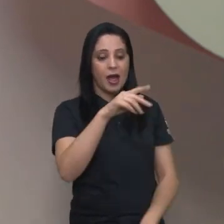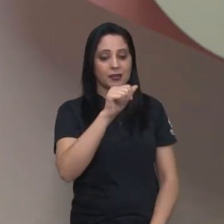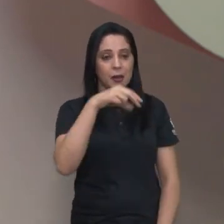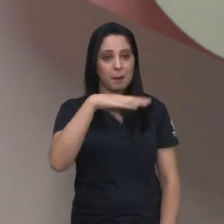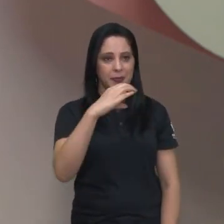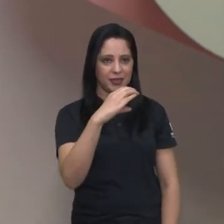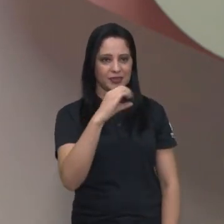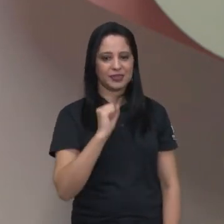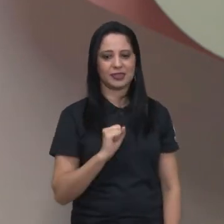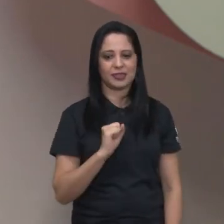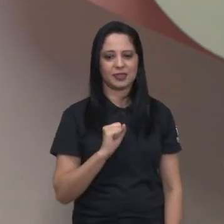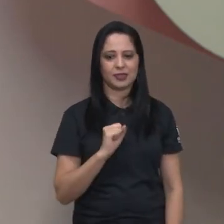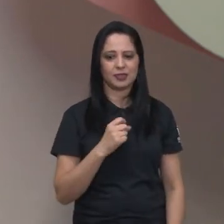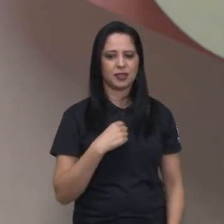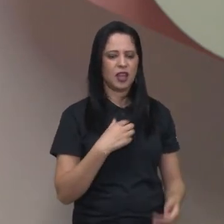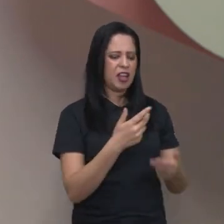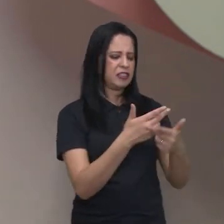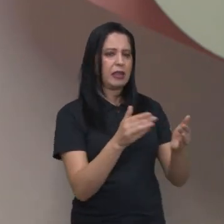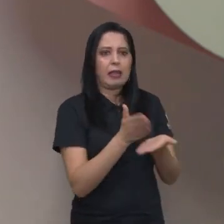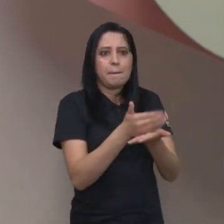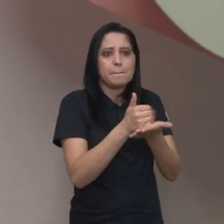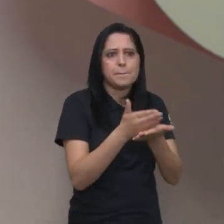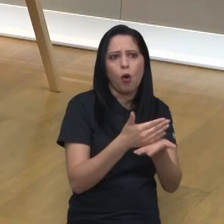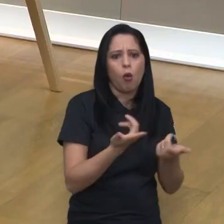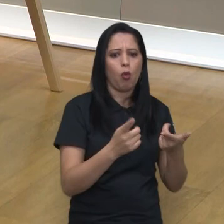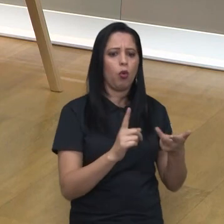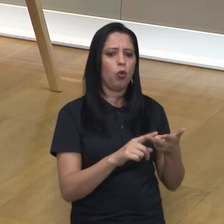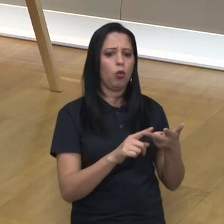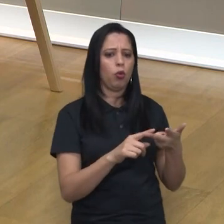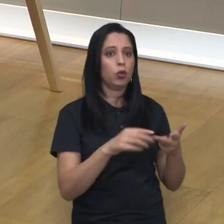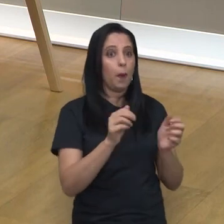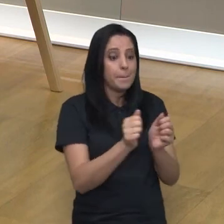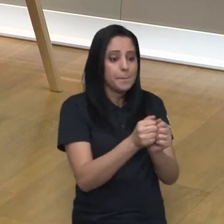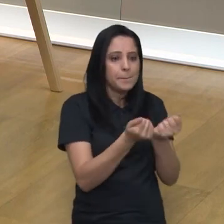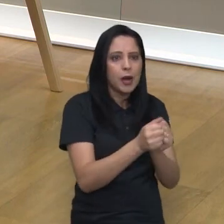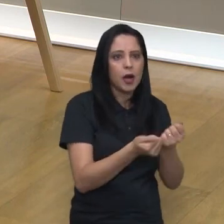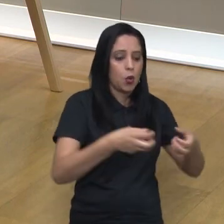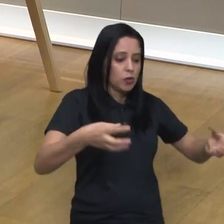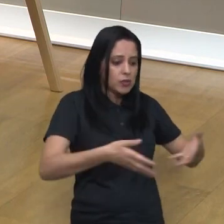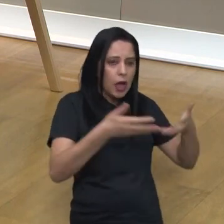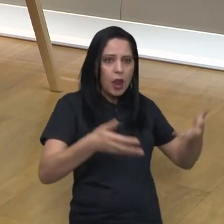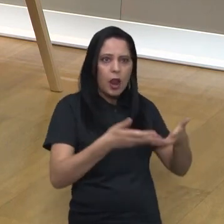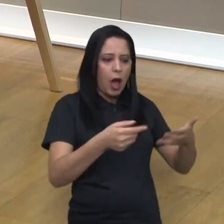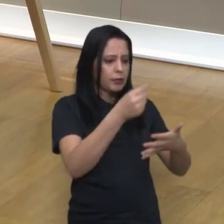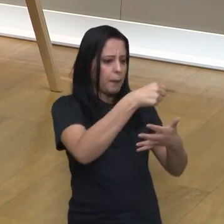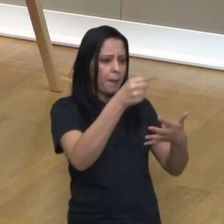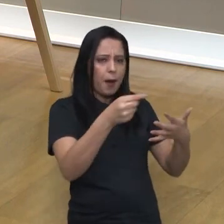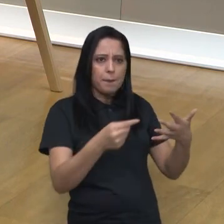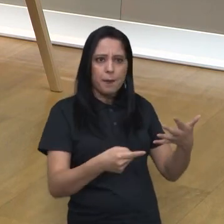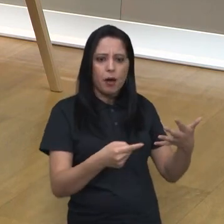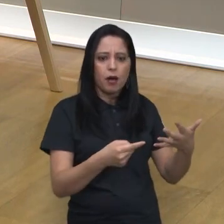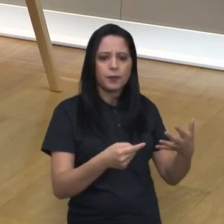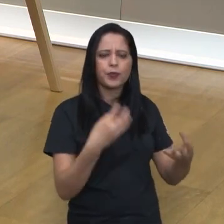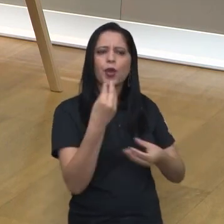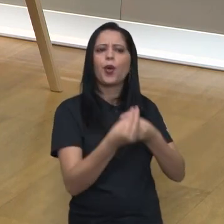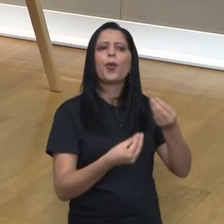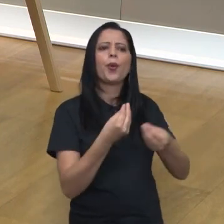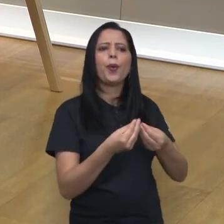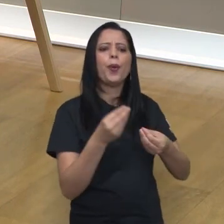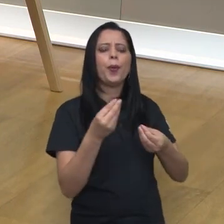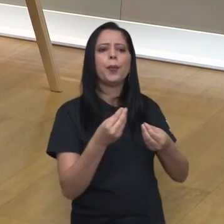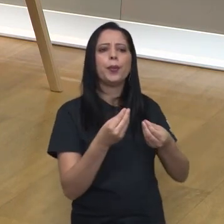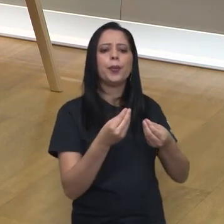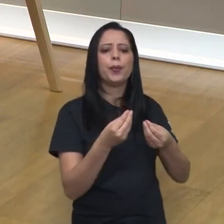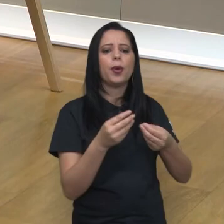as punk. Né? Eu estava olhando aqui, tem bolo, nosso Deus, pão, salada, enfim. Agora, como que a população